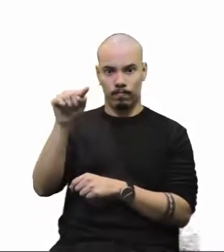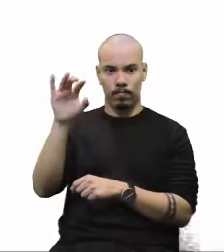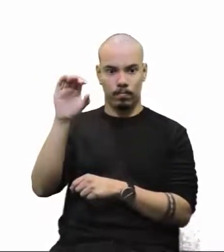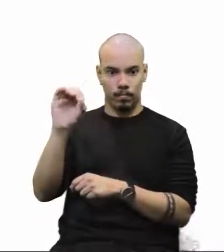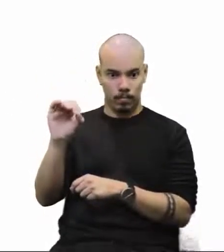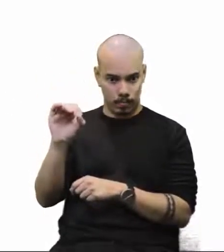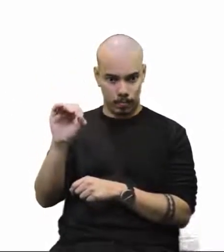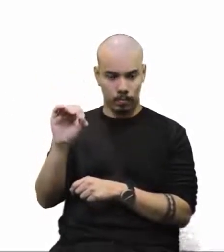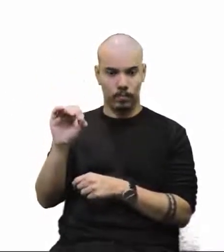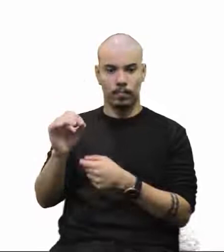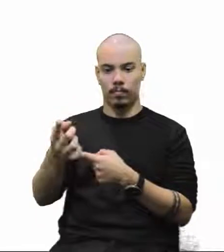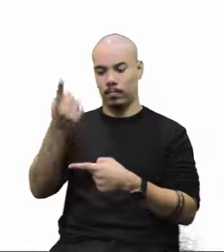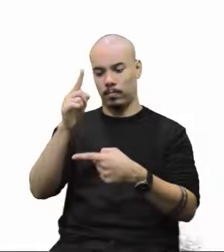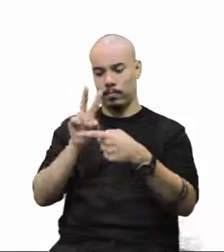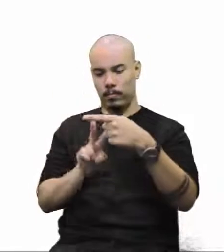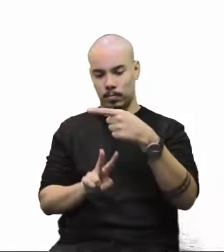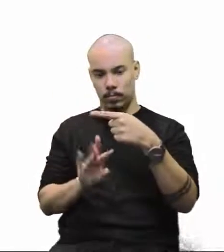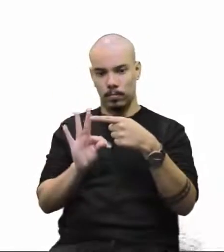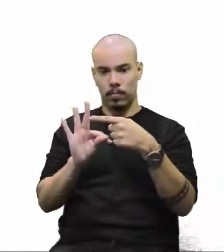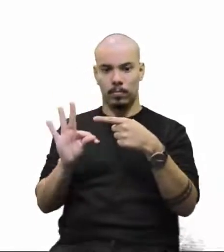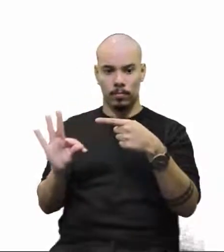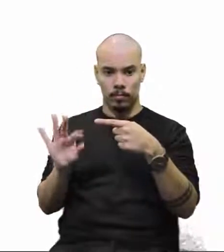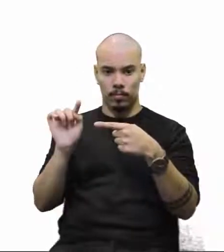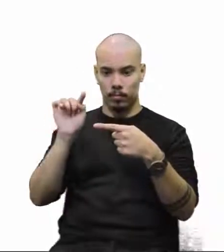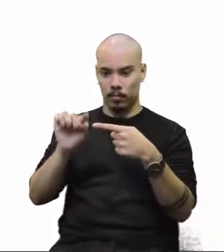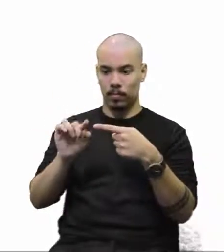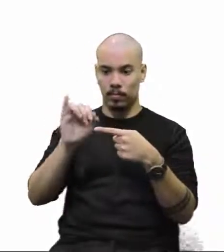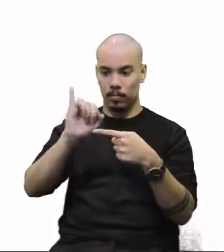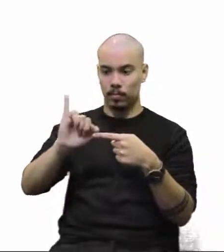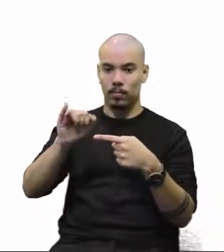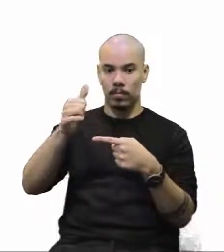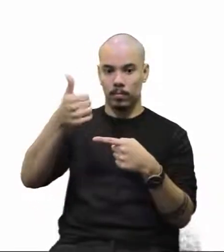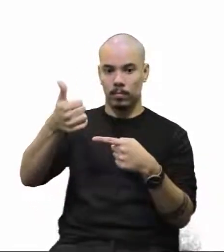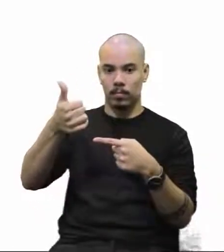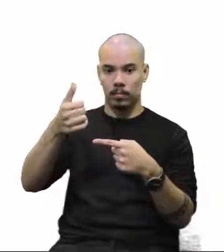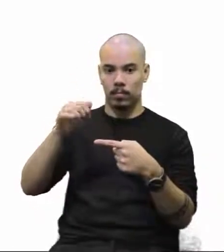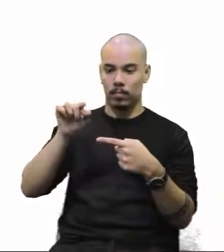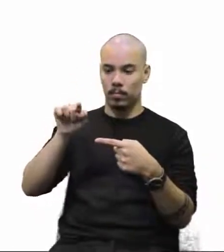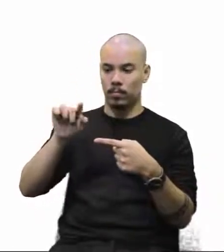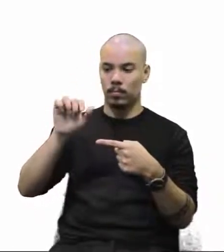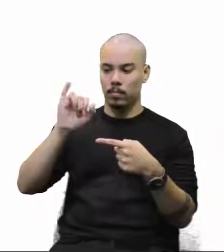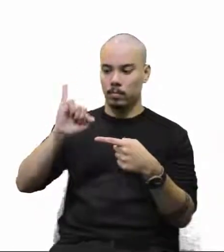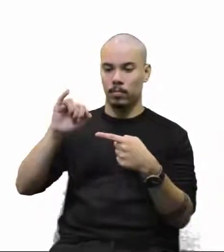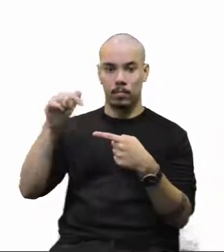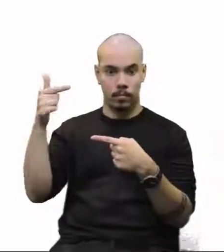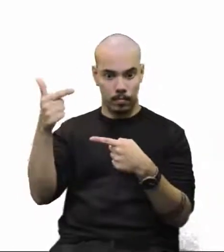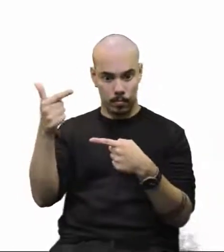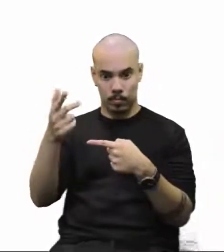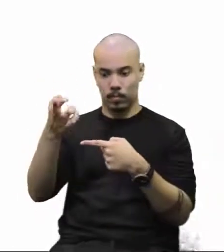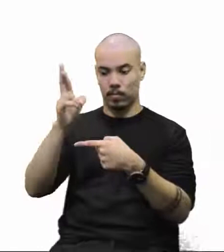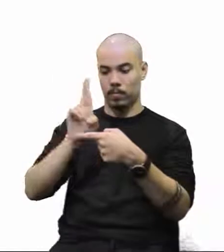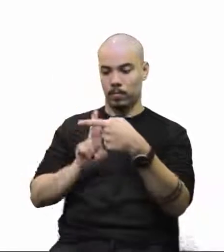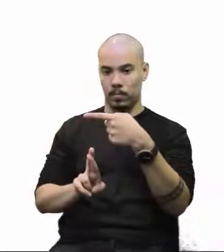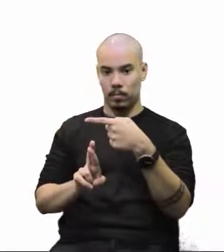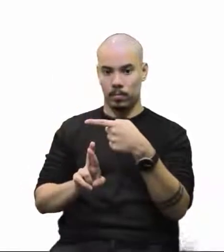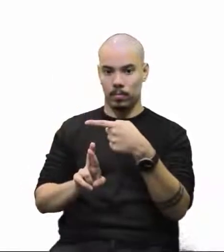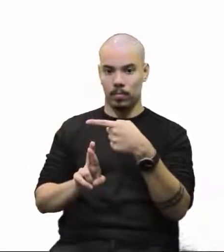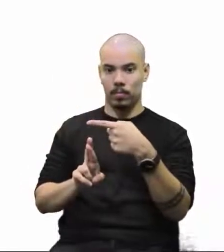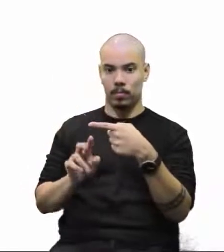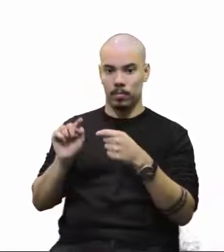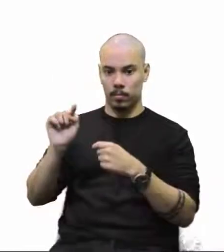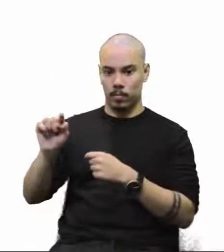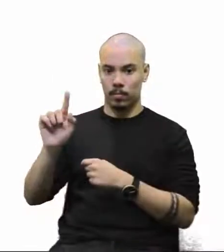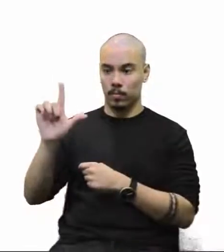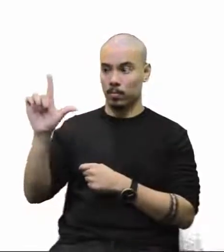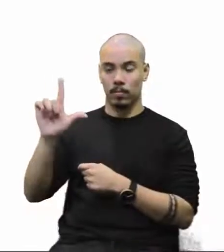né? Permeabilidade é outra. I1 vezes I2, sempre as duas correntes. 2π, porque